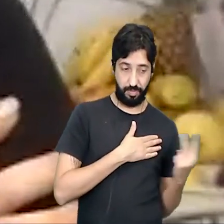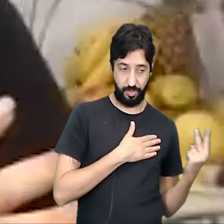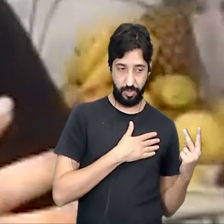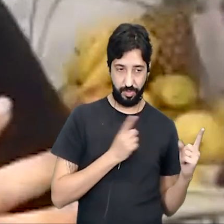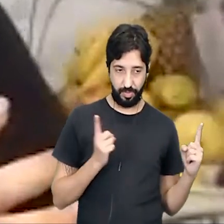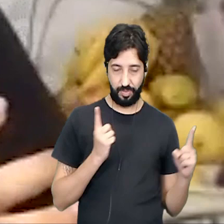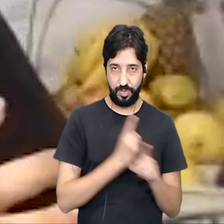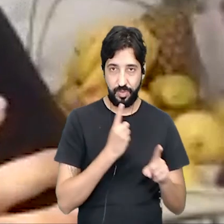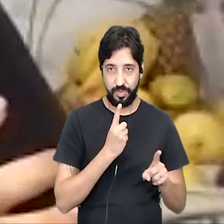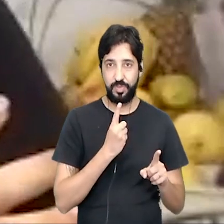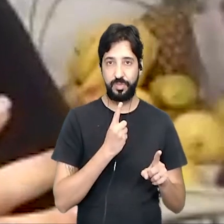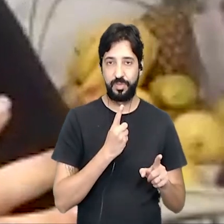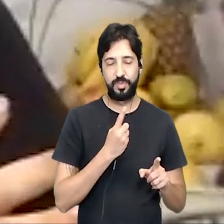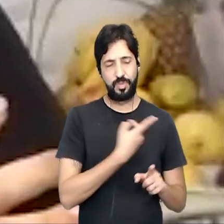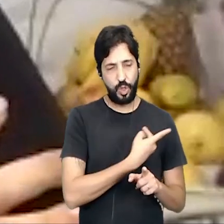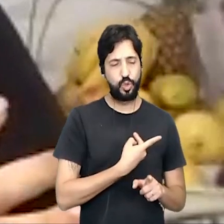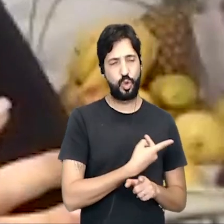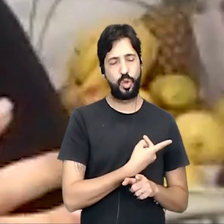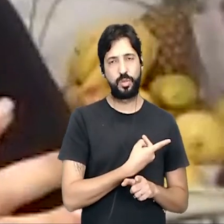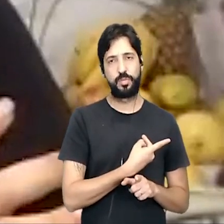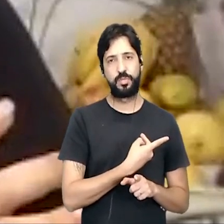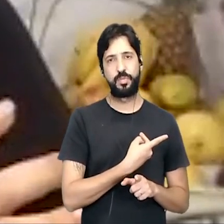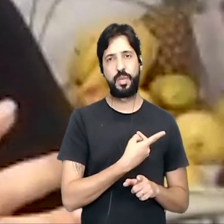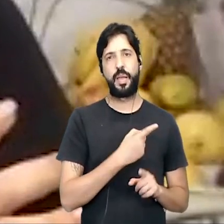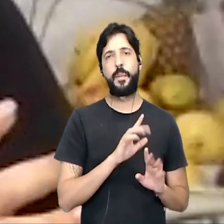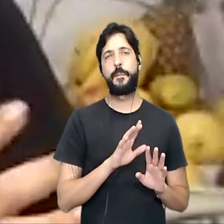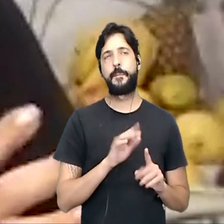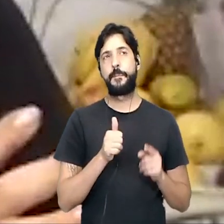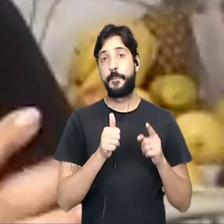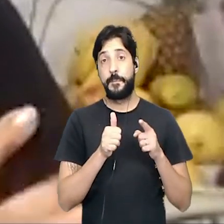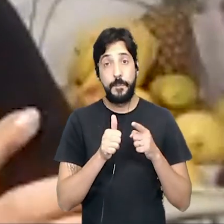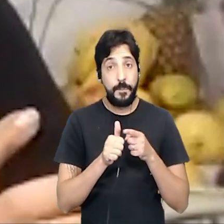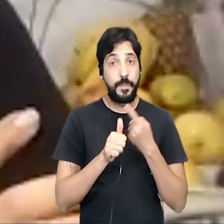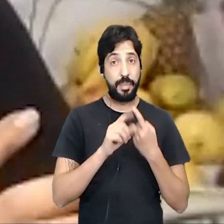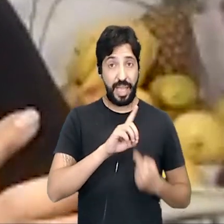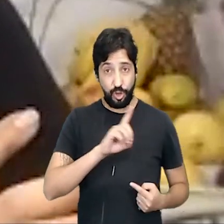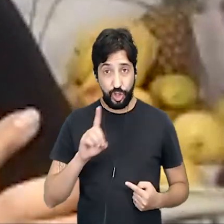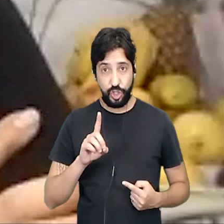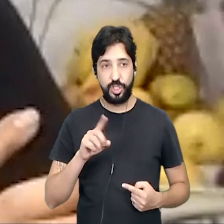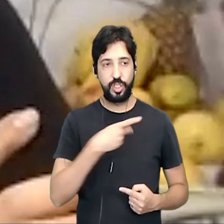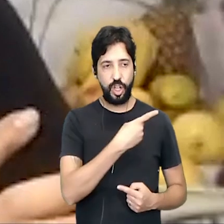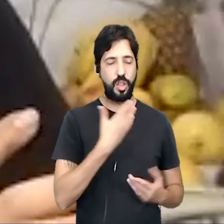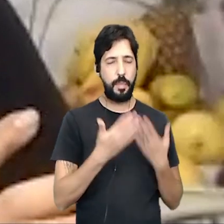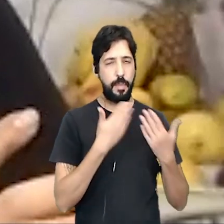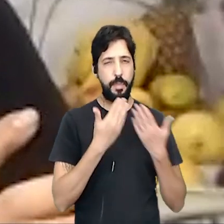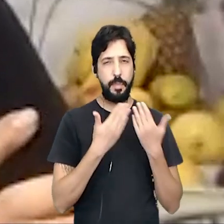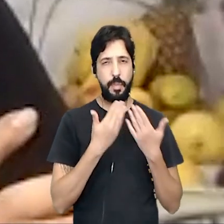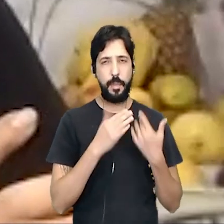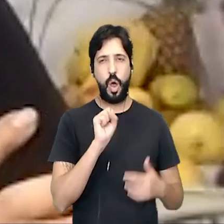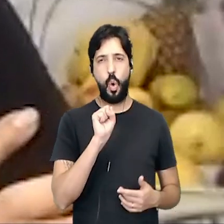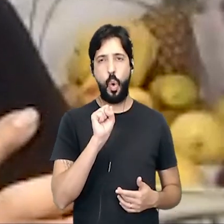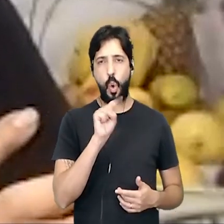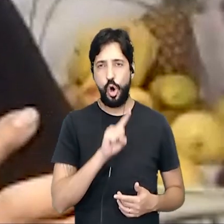acontece? Quando eu e a Ailton nos vimos lá, né, Ailton, nós dois, a gente ficou no primeiro dia 8 horas conversando